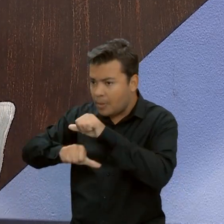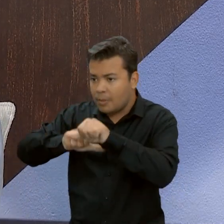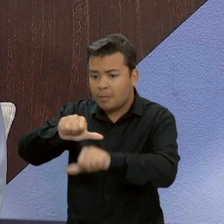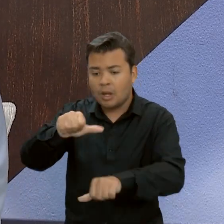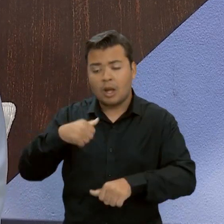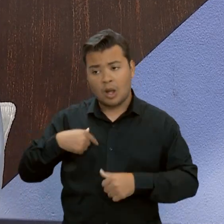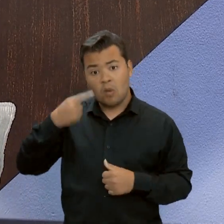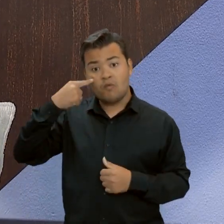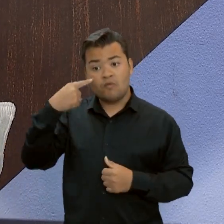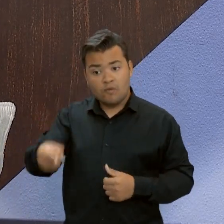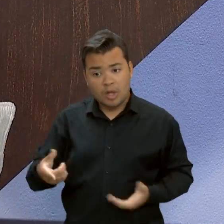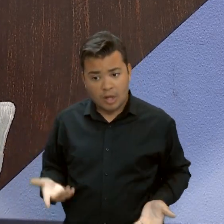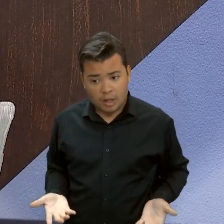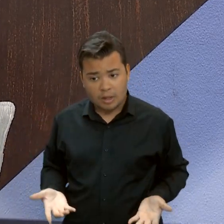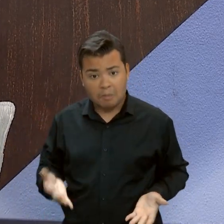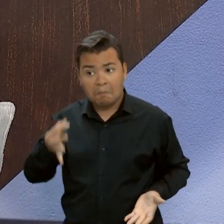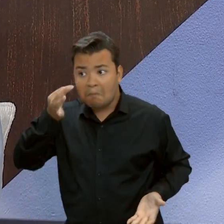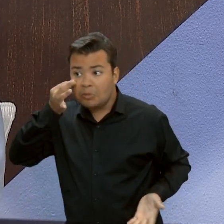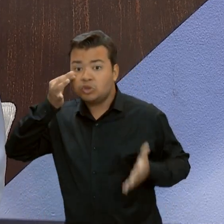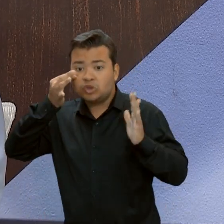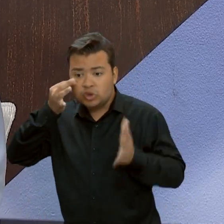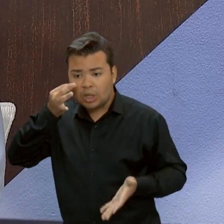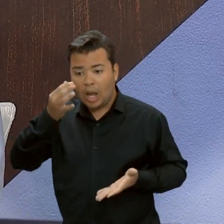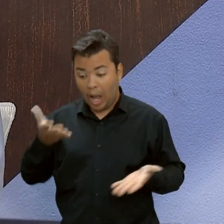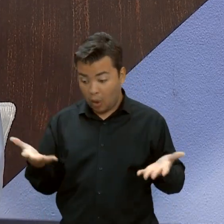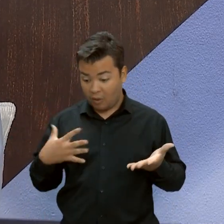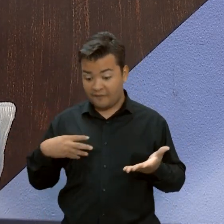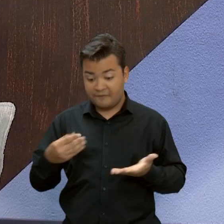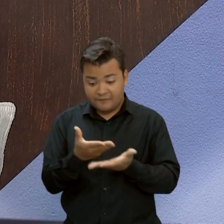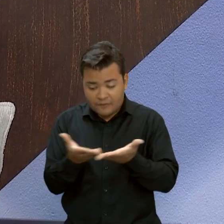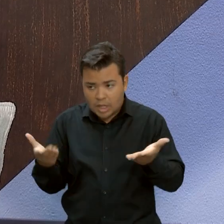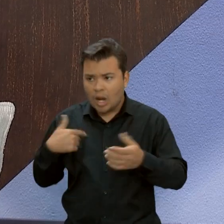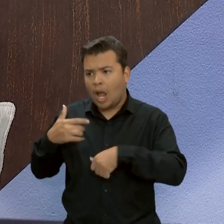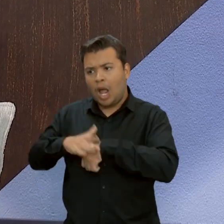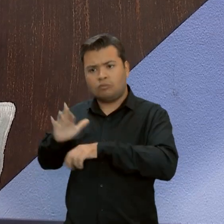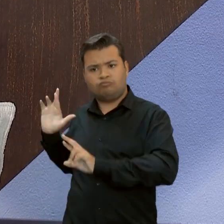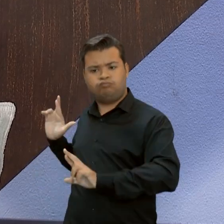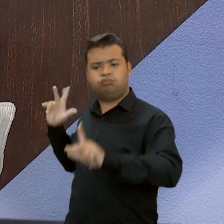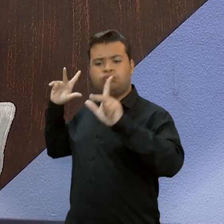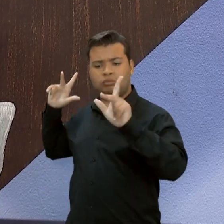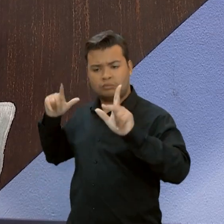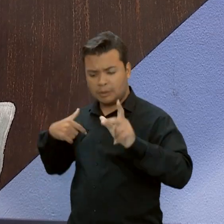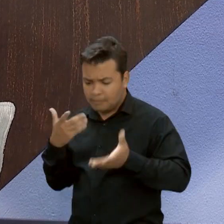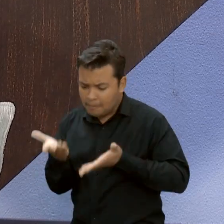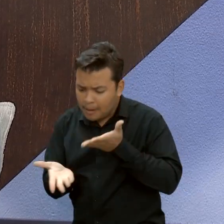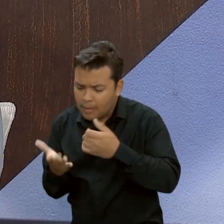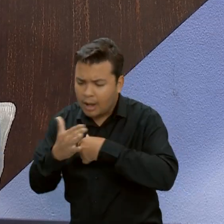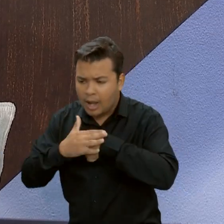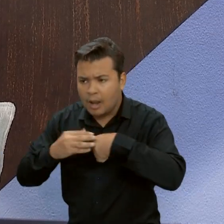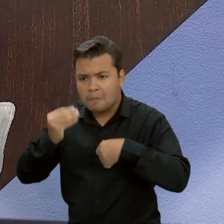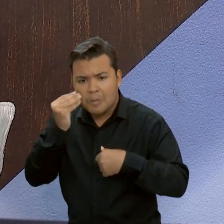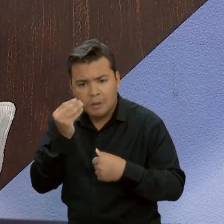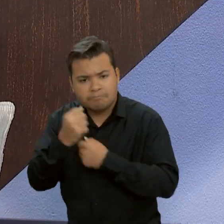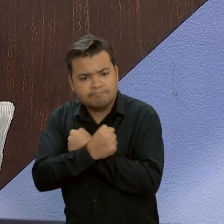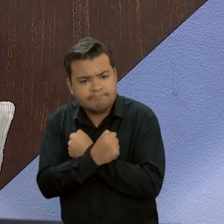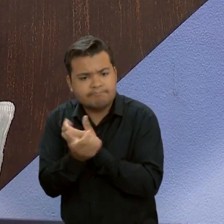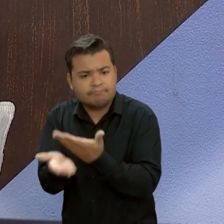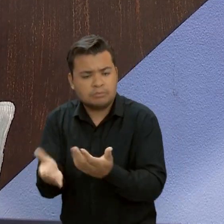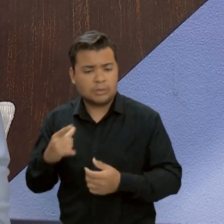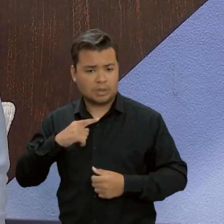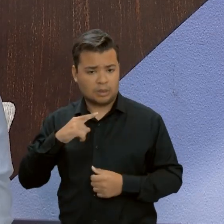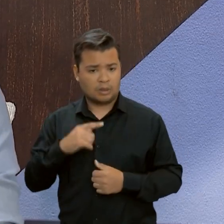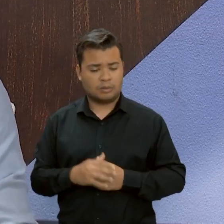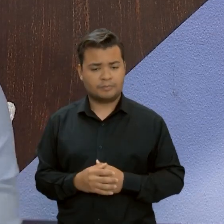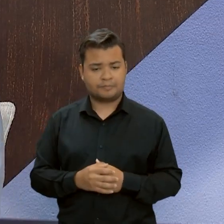faço diferentemente com os meus filhos, e não só naquele aspecto de responsabilidade que às vezes tinha um pai,